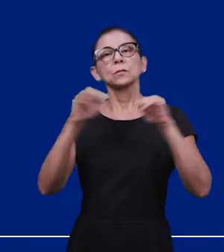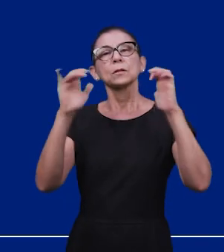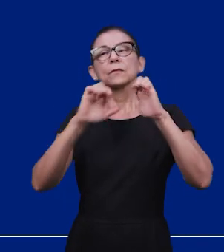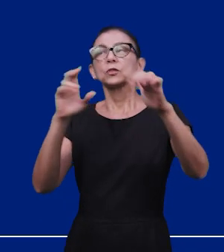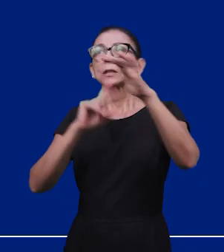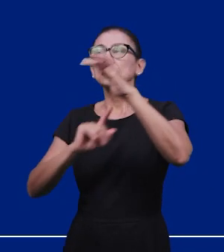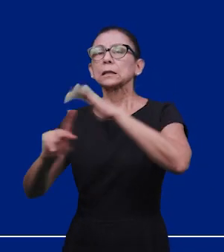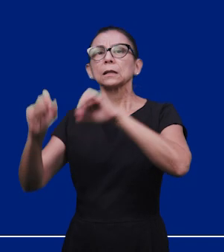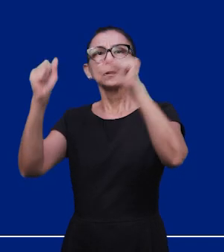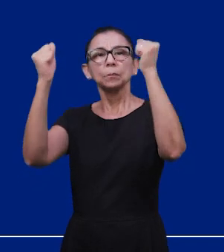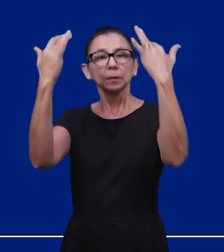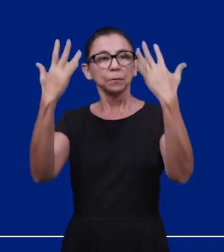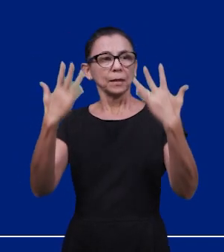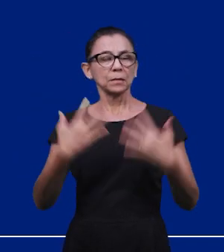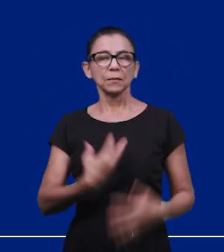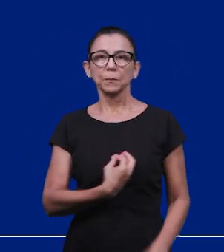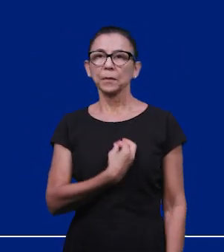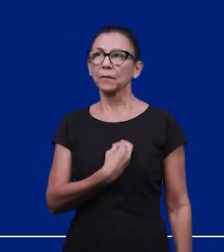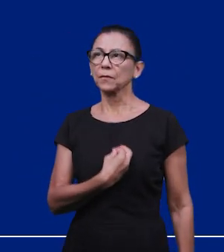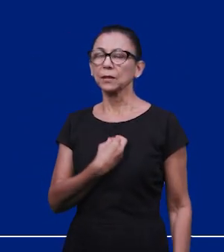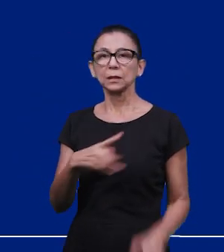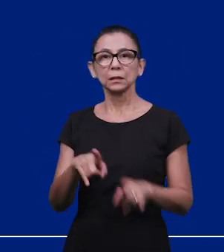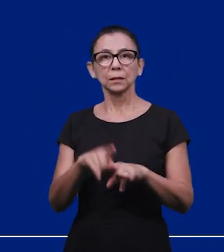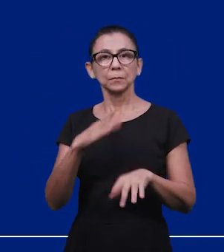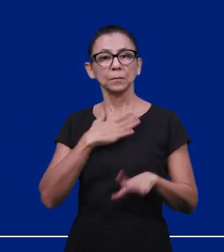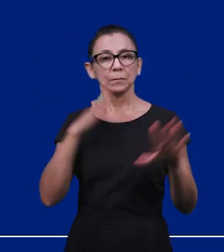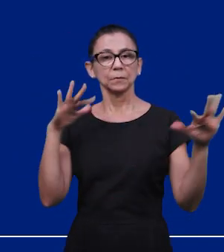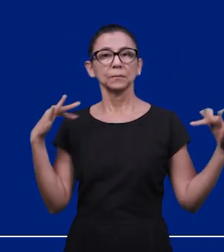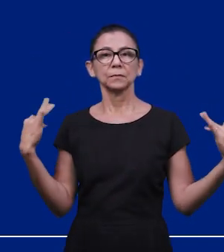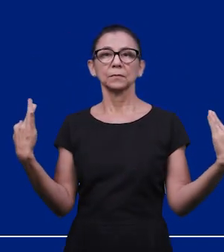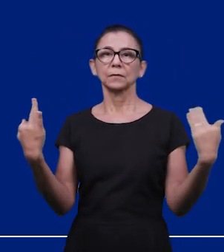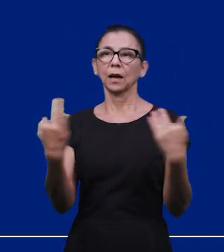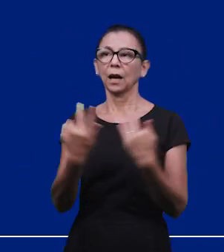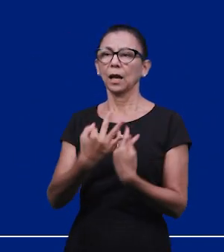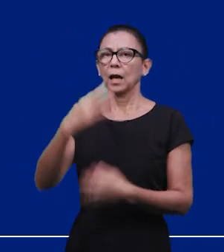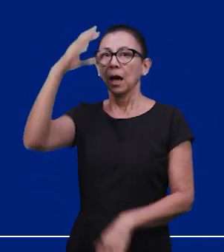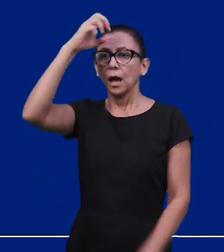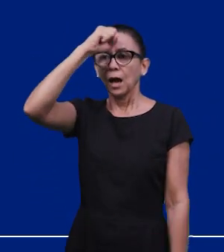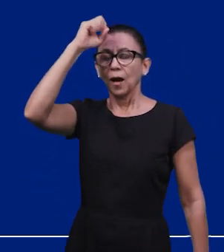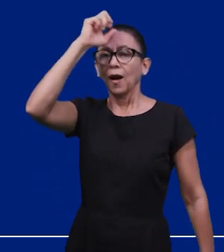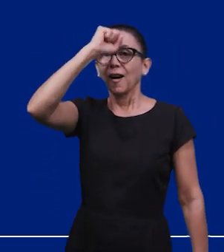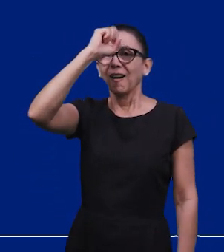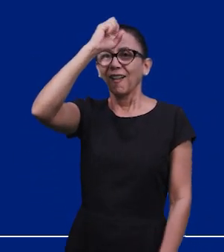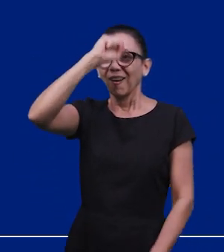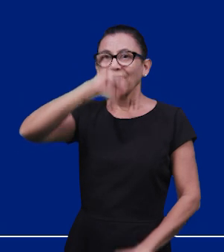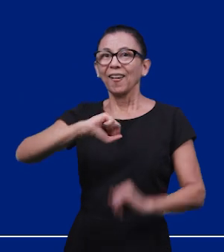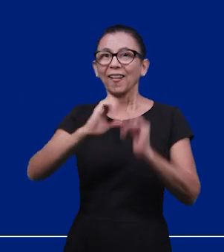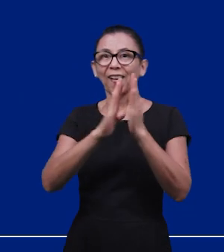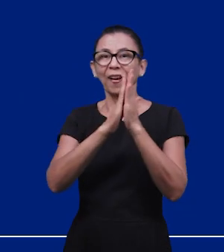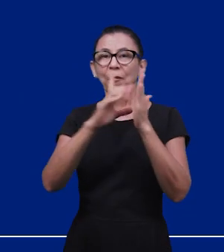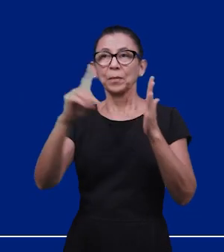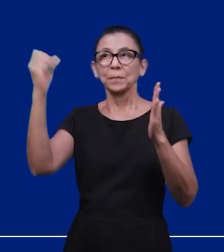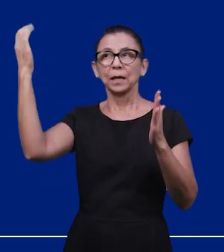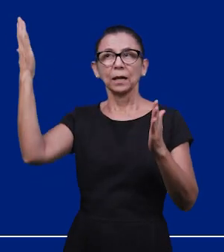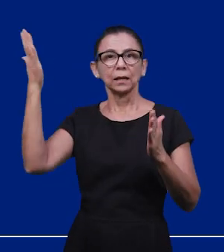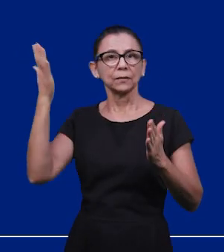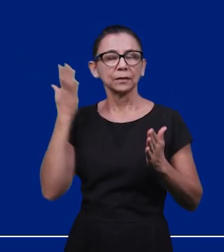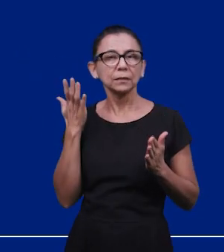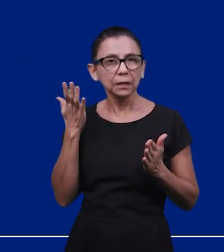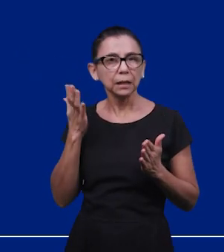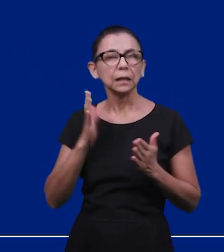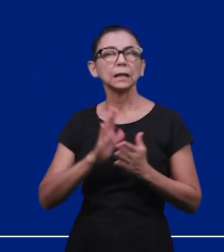os irmãos estão dizendo? Vamos ler aqui. Primeiro, nós vamos ler uma mensagem que veio lá de Lisboa, em Portugal. Nosso irmão João Batista, que é lá de Lisboa,